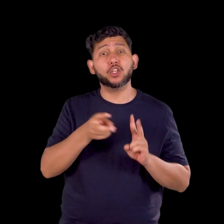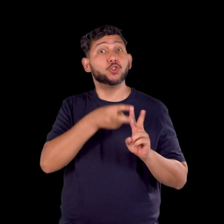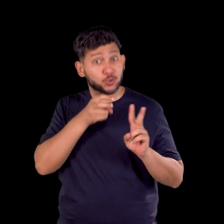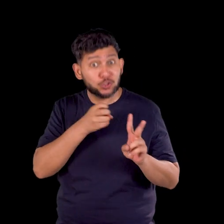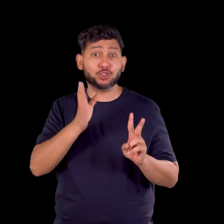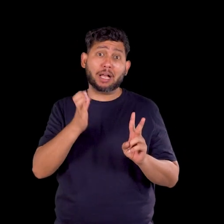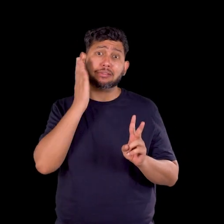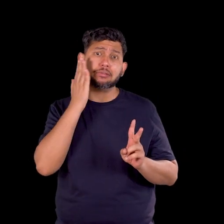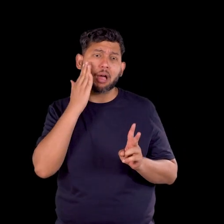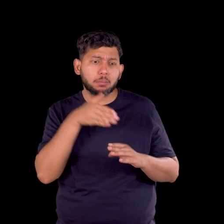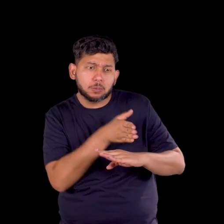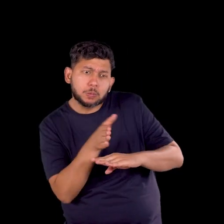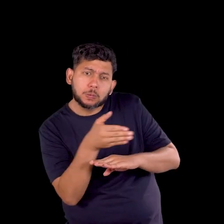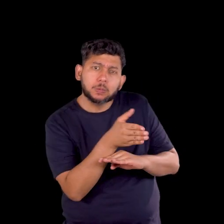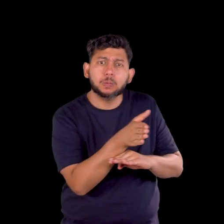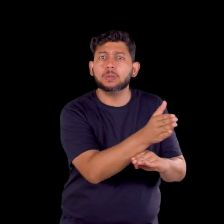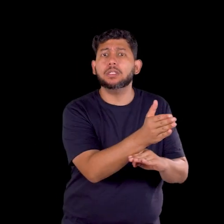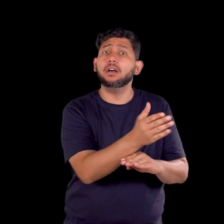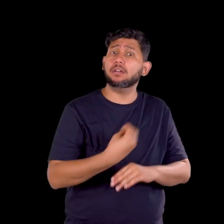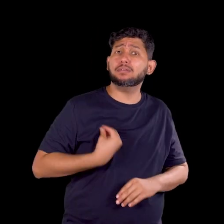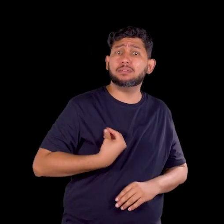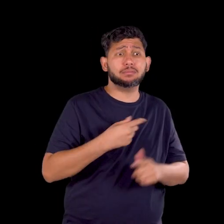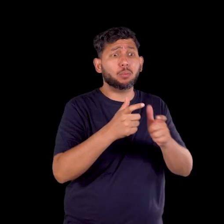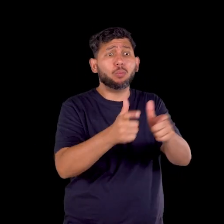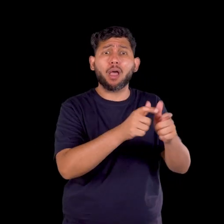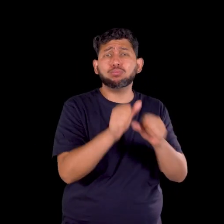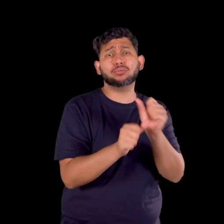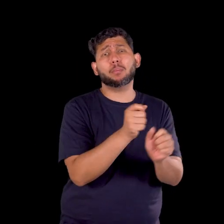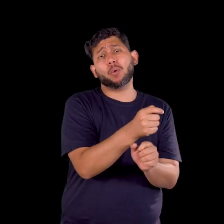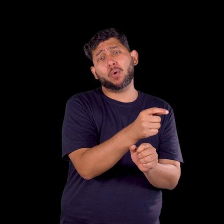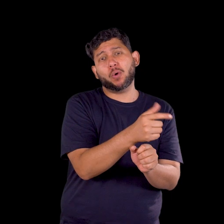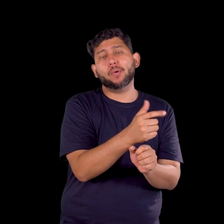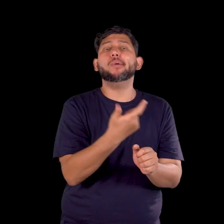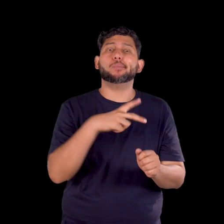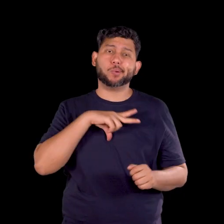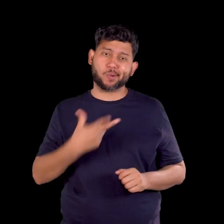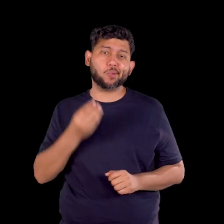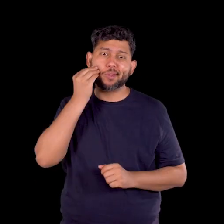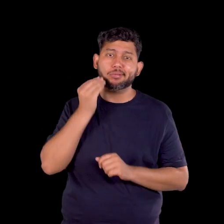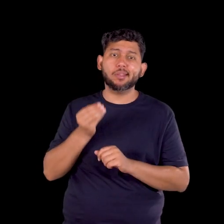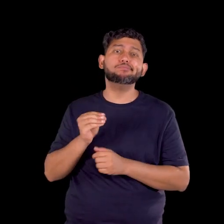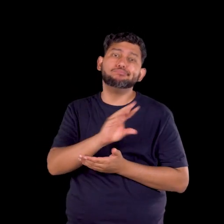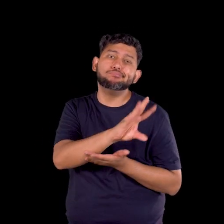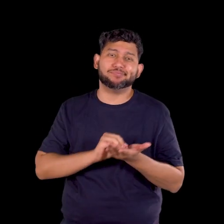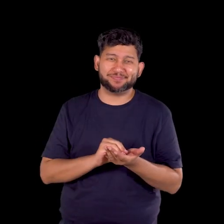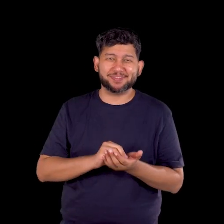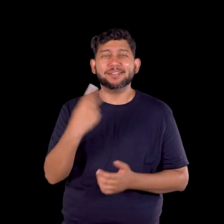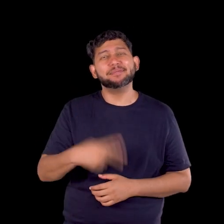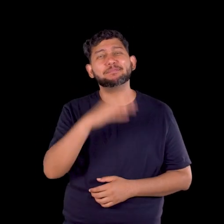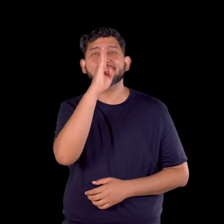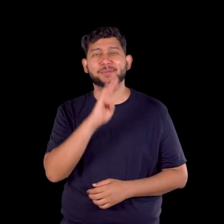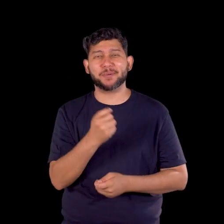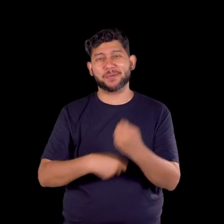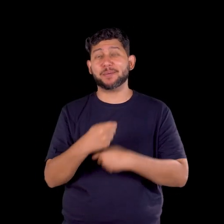rotineiras de sobrevivência em ambientes pouco alterados. Como sabemos, a história econômica do país teve como base